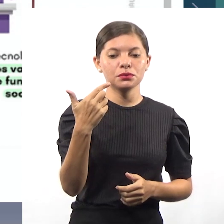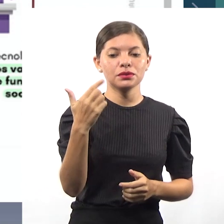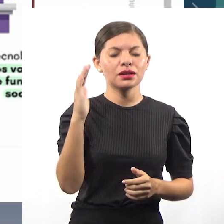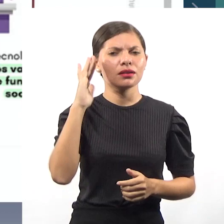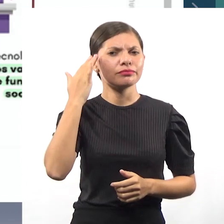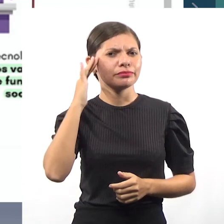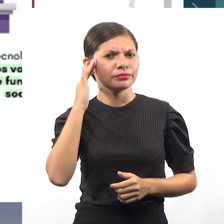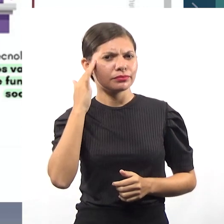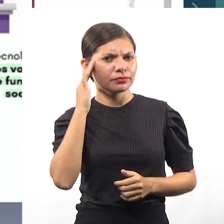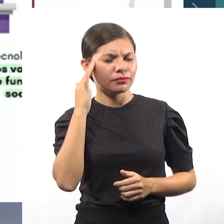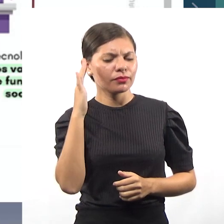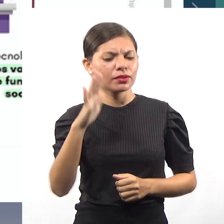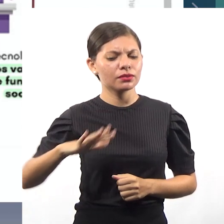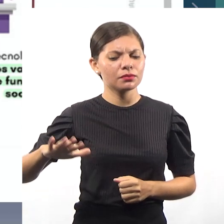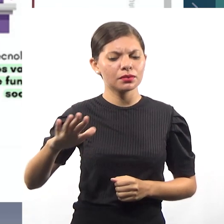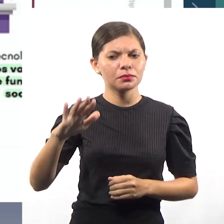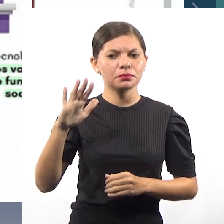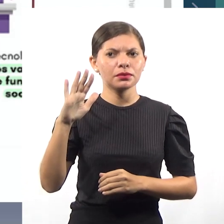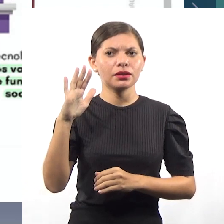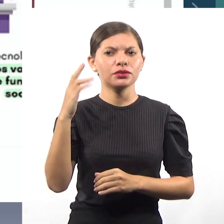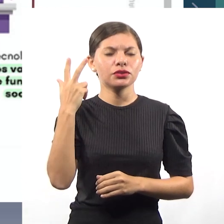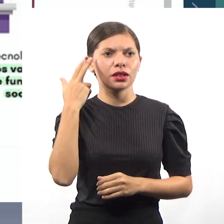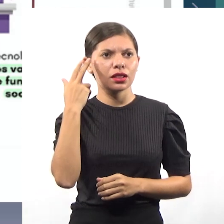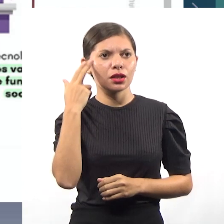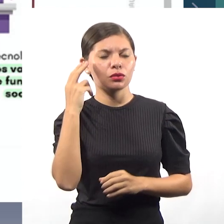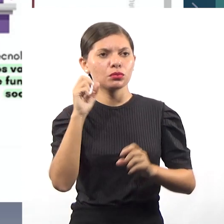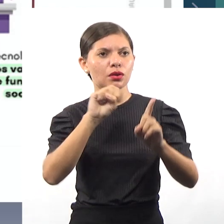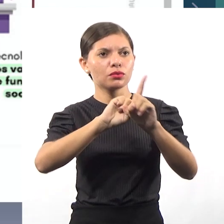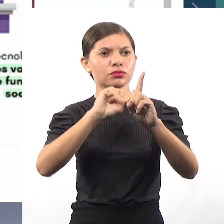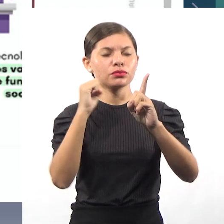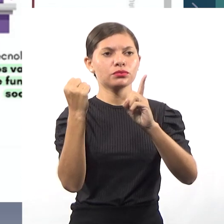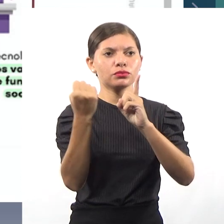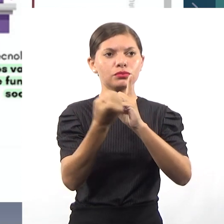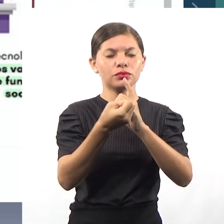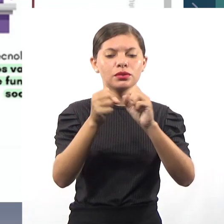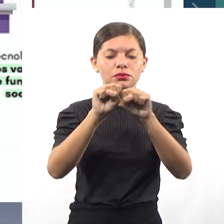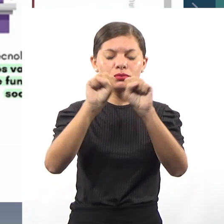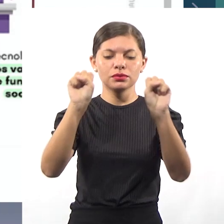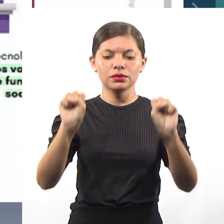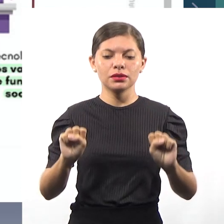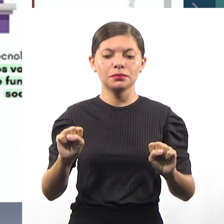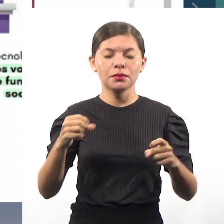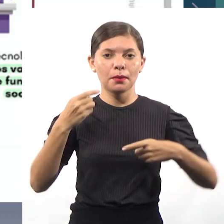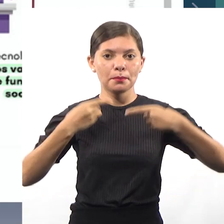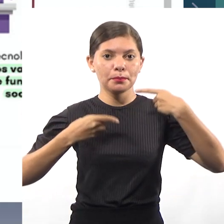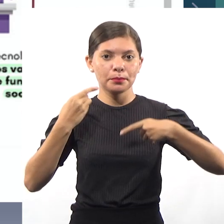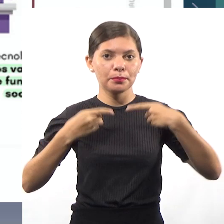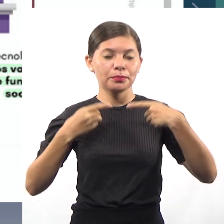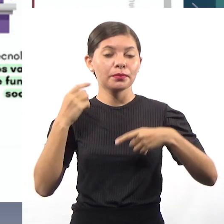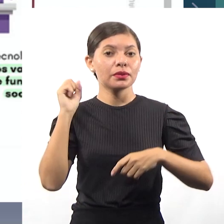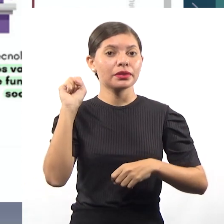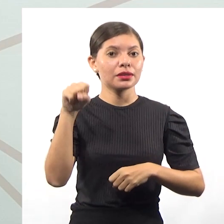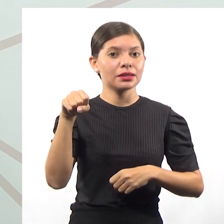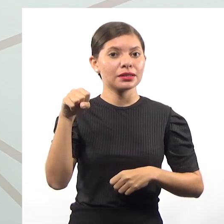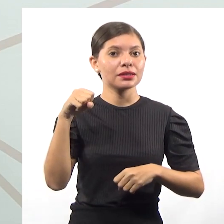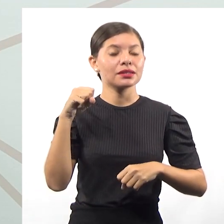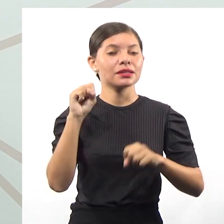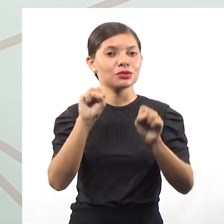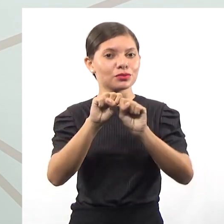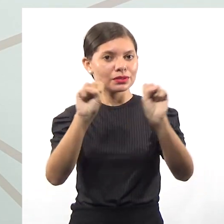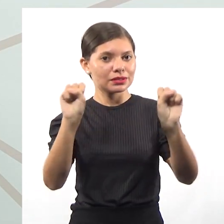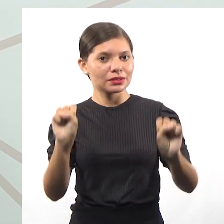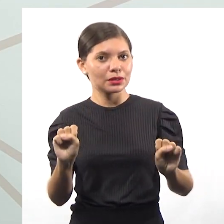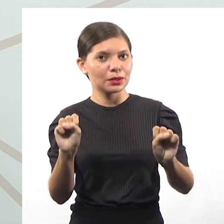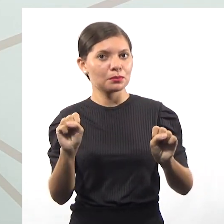do ambiente natural e social e do sistema político. Sim, o sistema político, que é